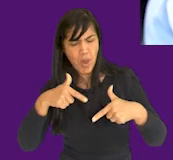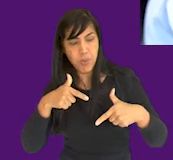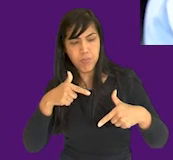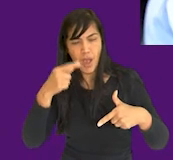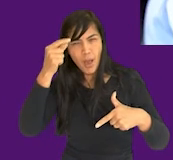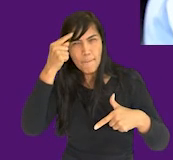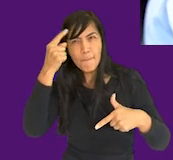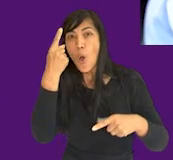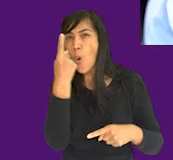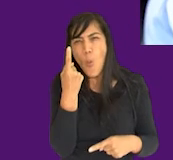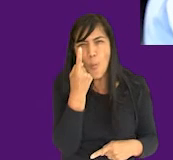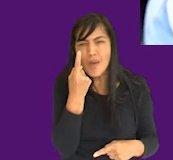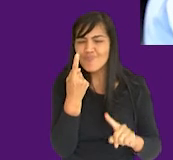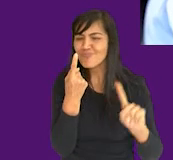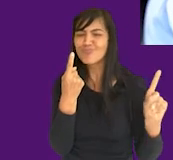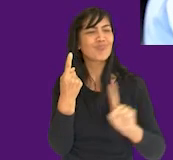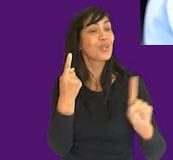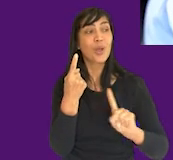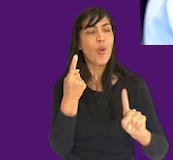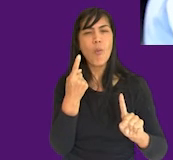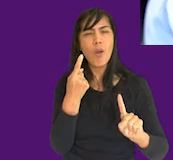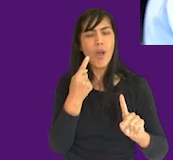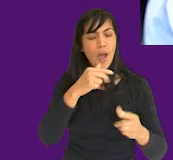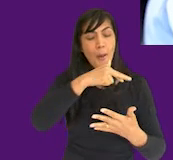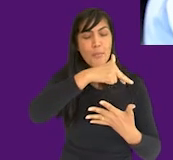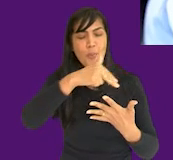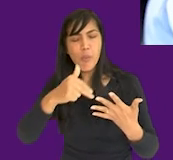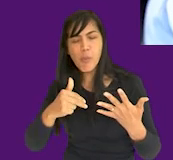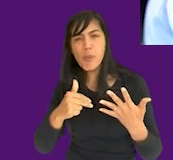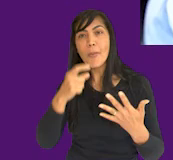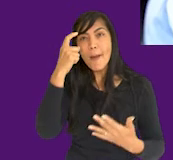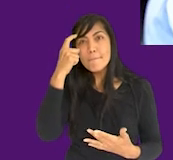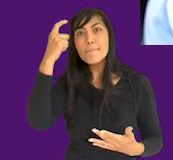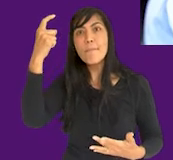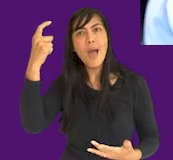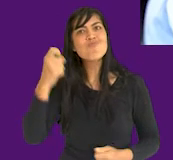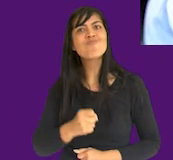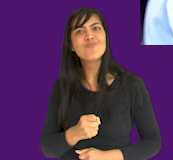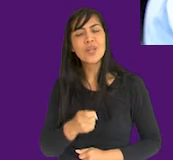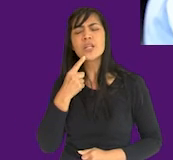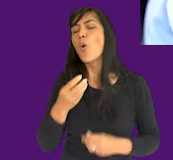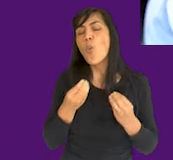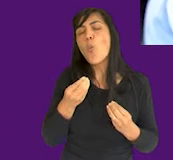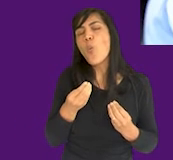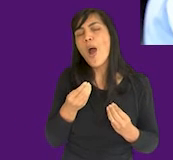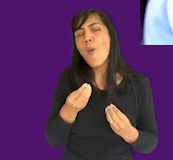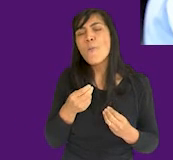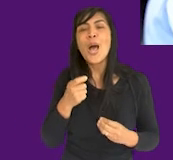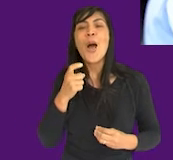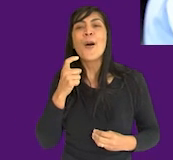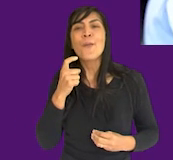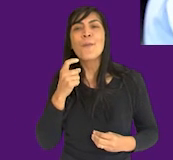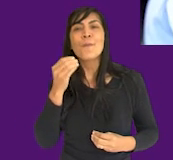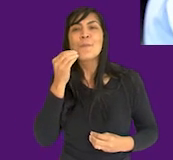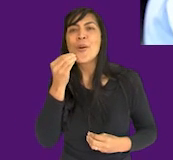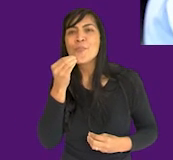trabalhar em cima de uma ideia única eles vão dar um tiro só eles querem saber quais são as oportunidades